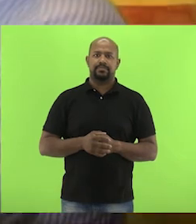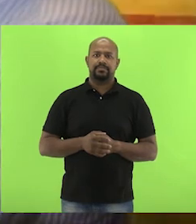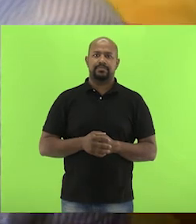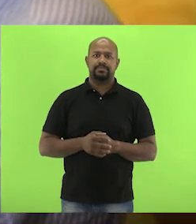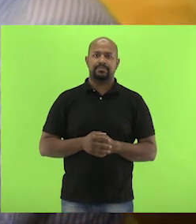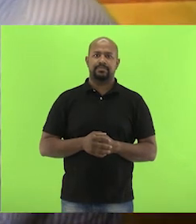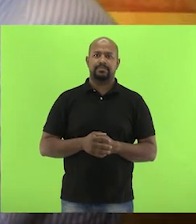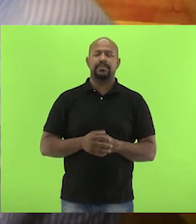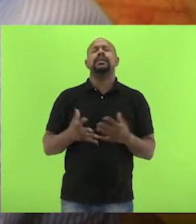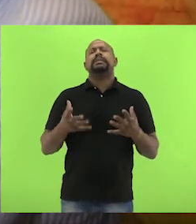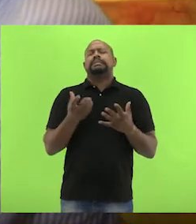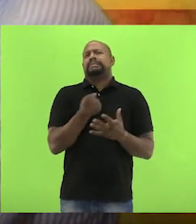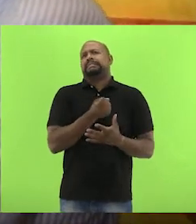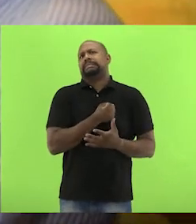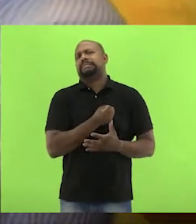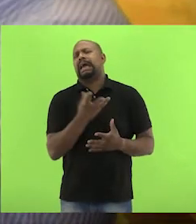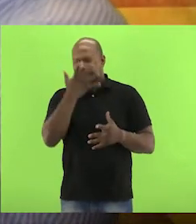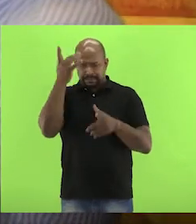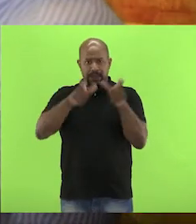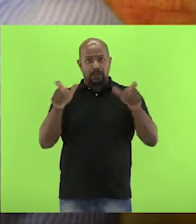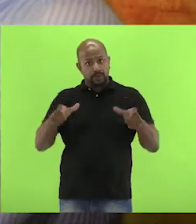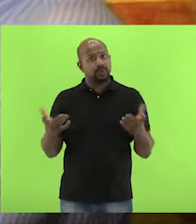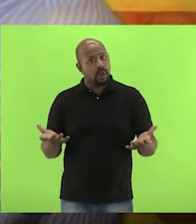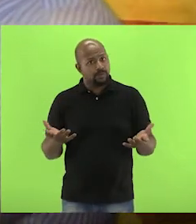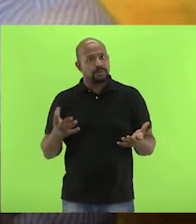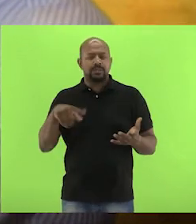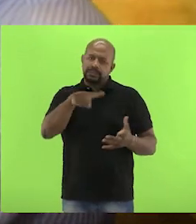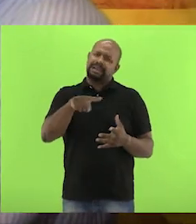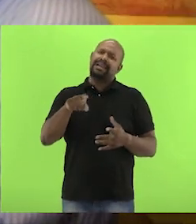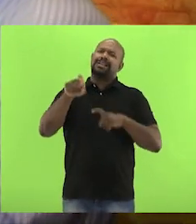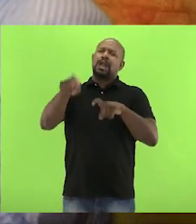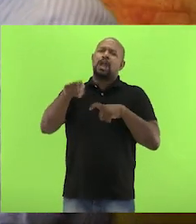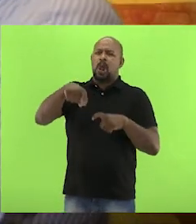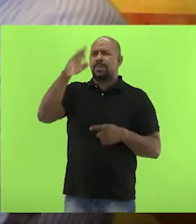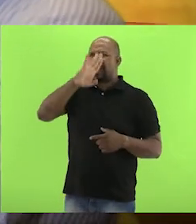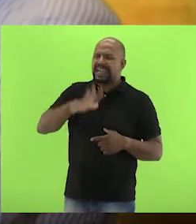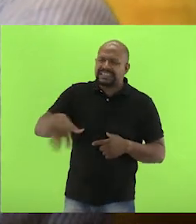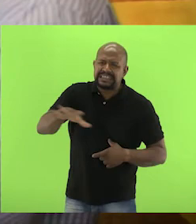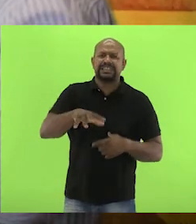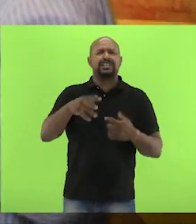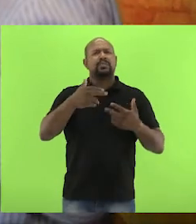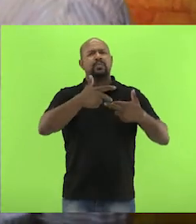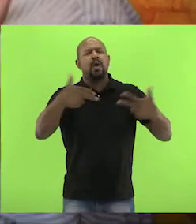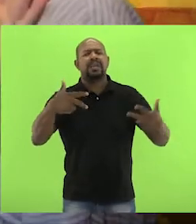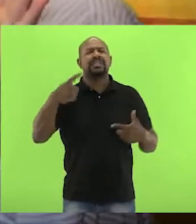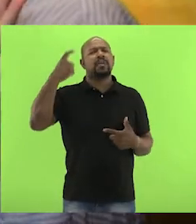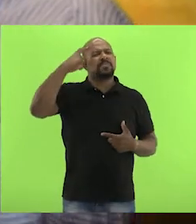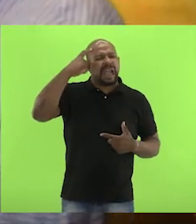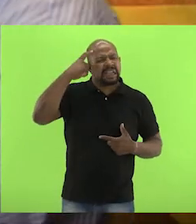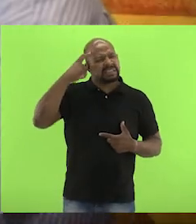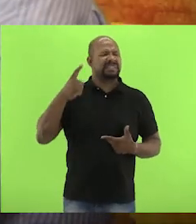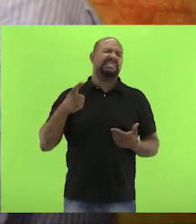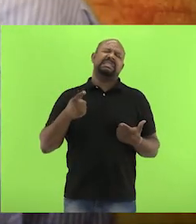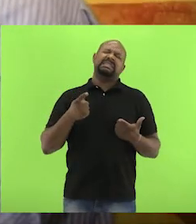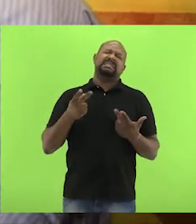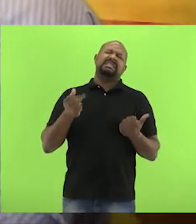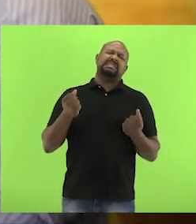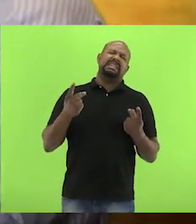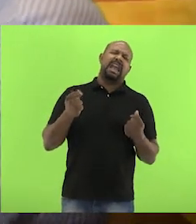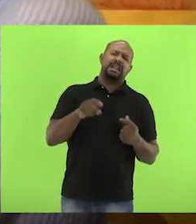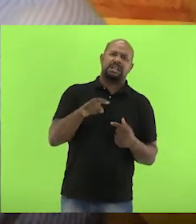dúvida, com certeza, certamente. A população, que é no interior do Brasil, população rural, que acha que ali é algo que é